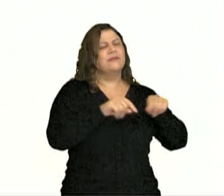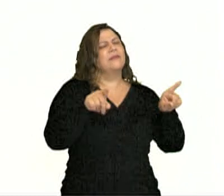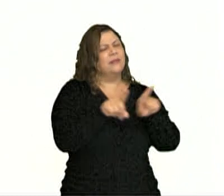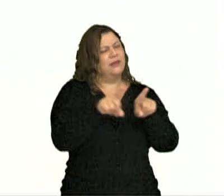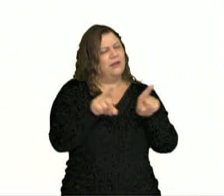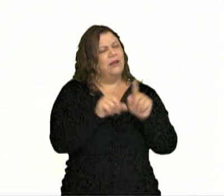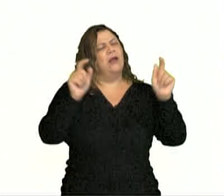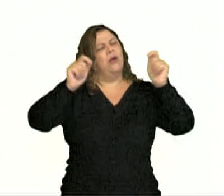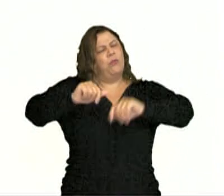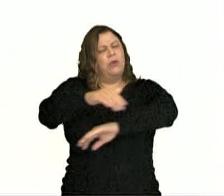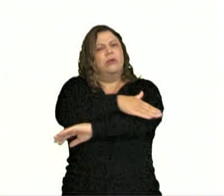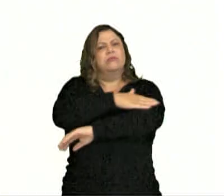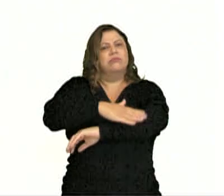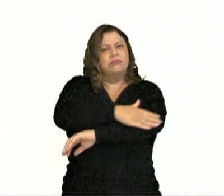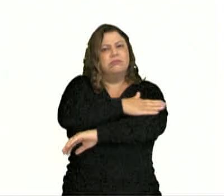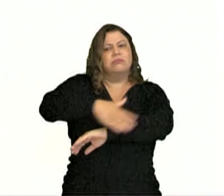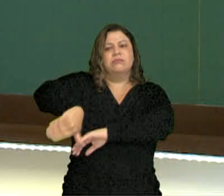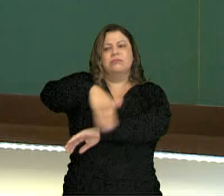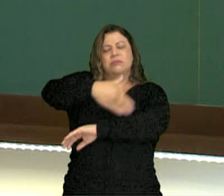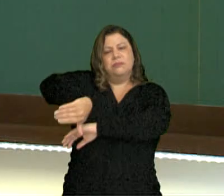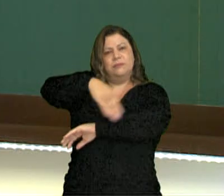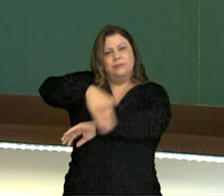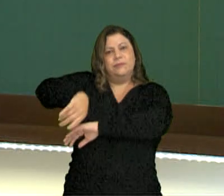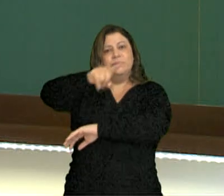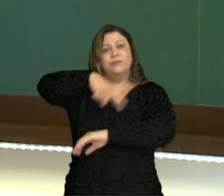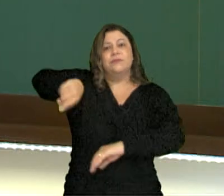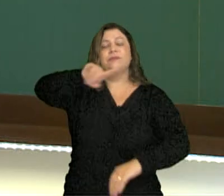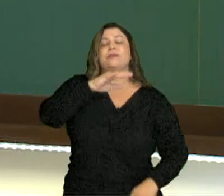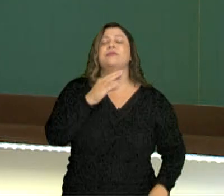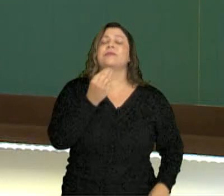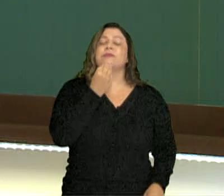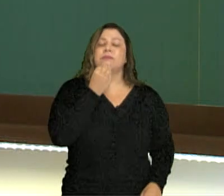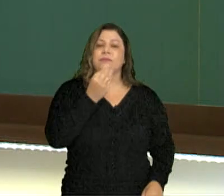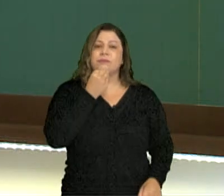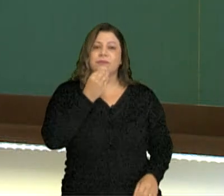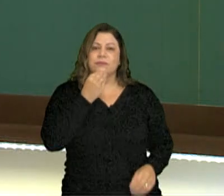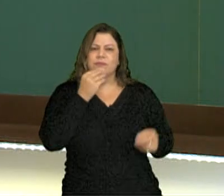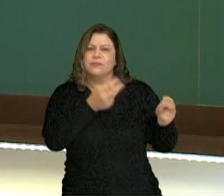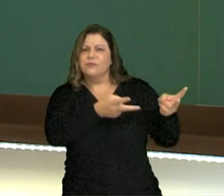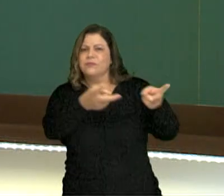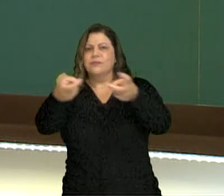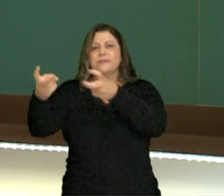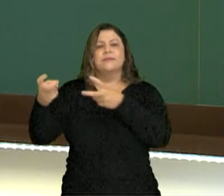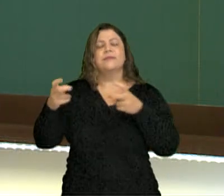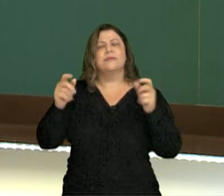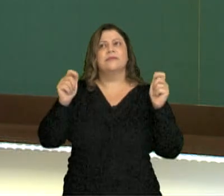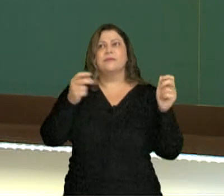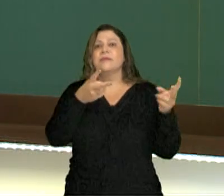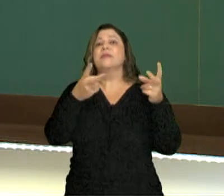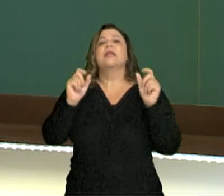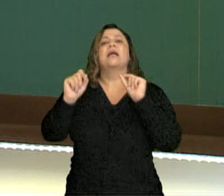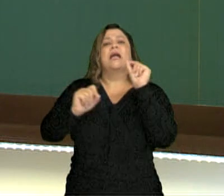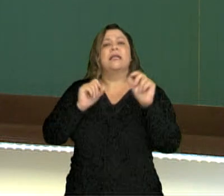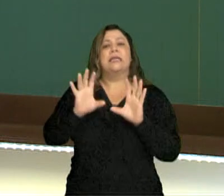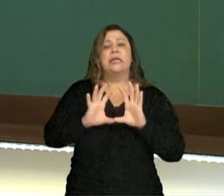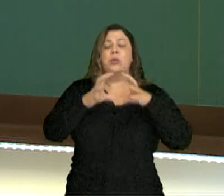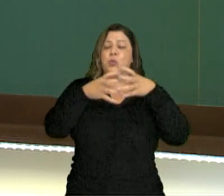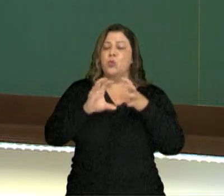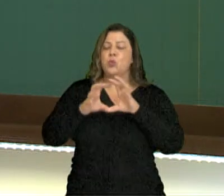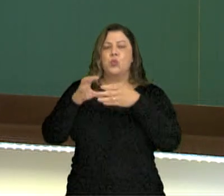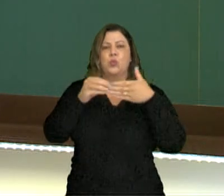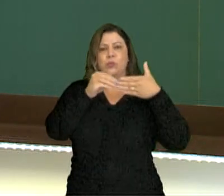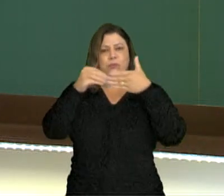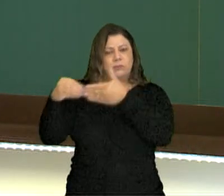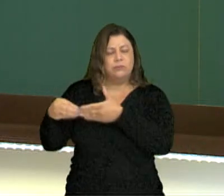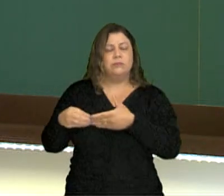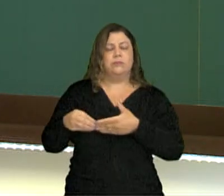parques, praças e ruas. Quando vocês tiverem oportunidade de observar, pessoal, vejam como às vezes tem grupos ali orientados por um